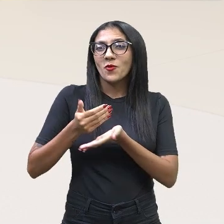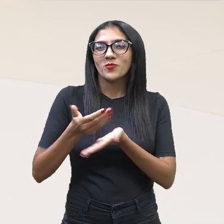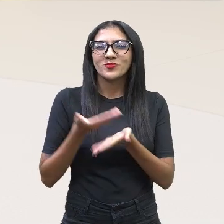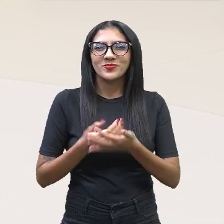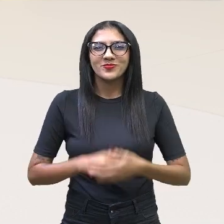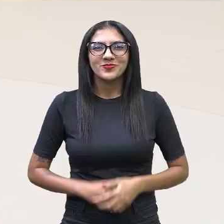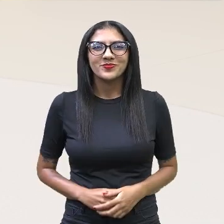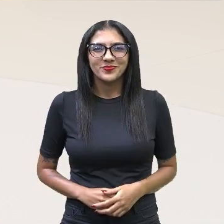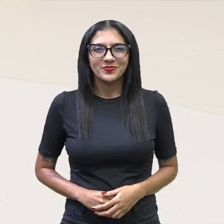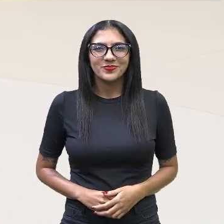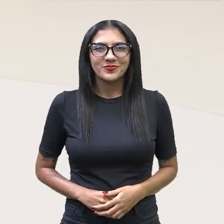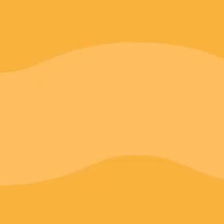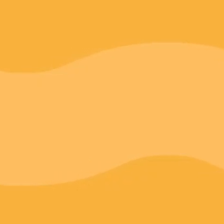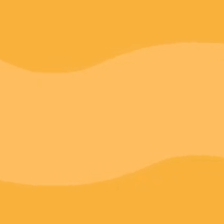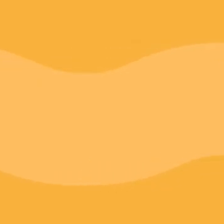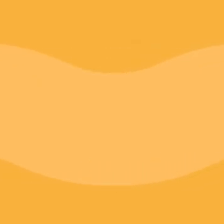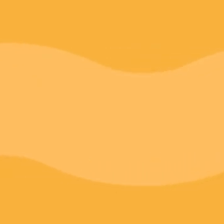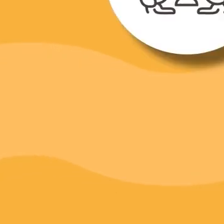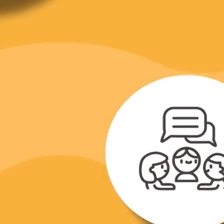nossa aula.